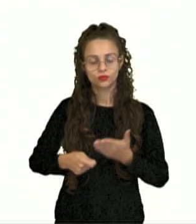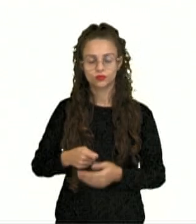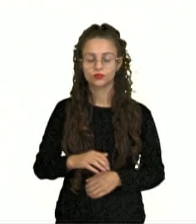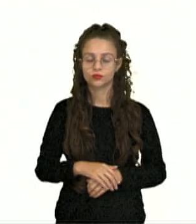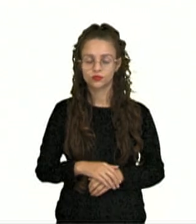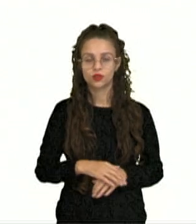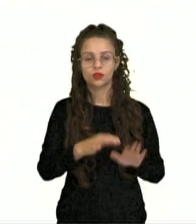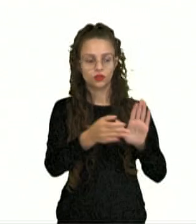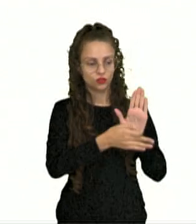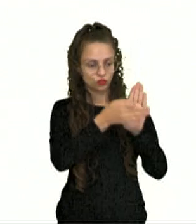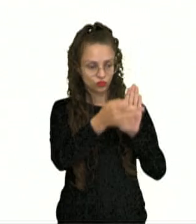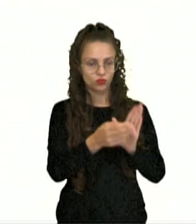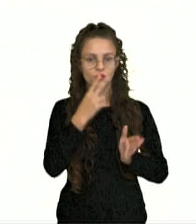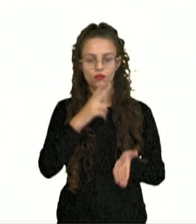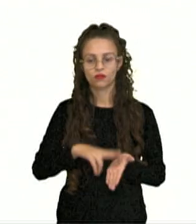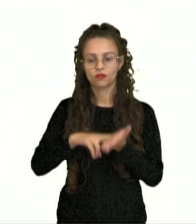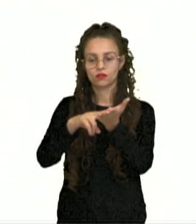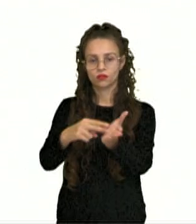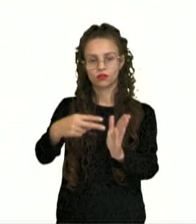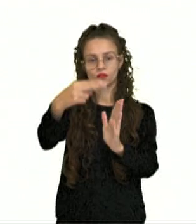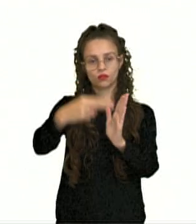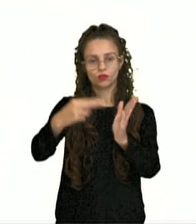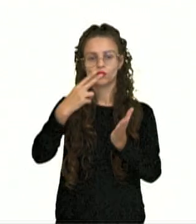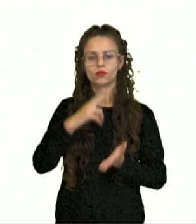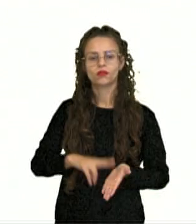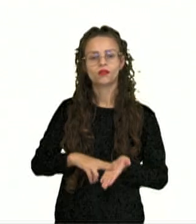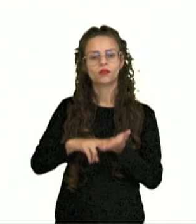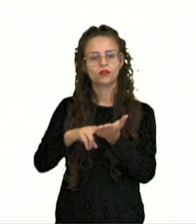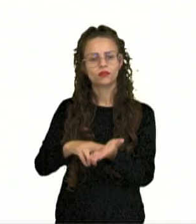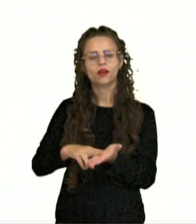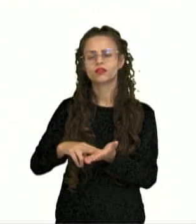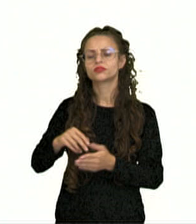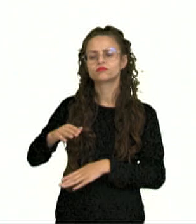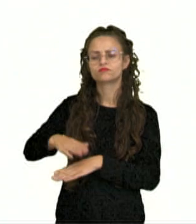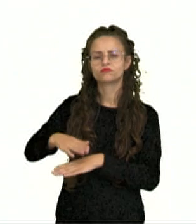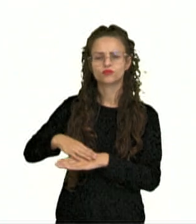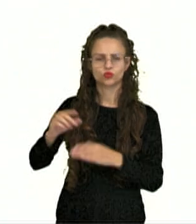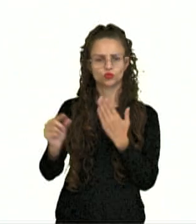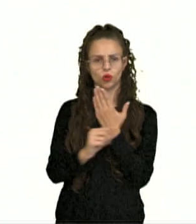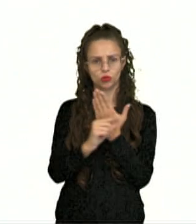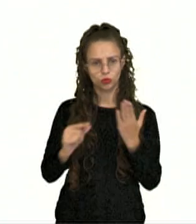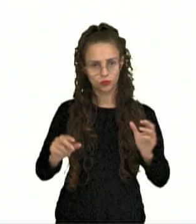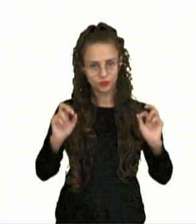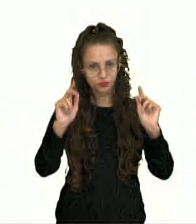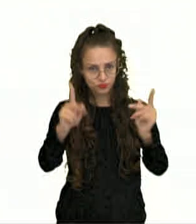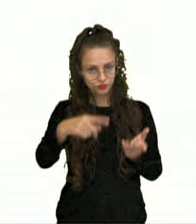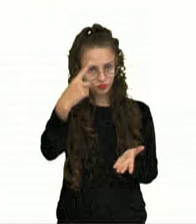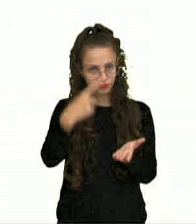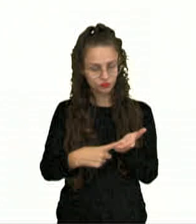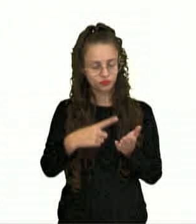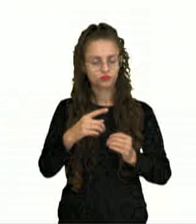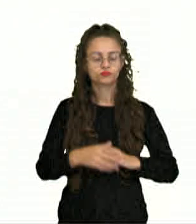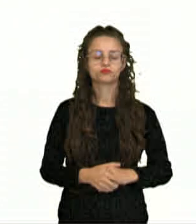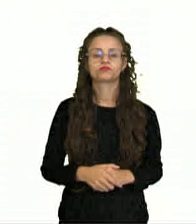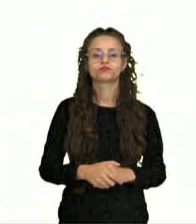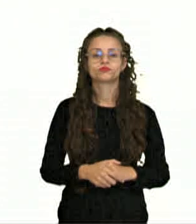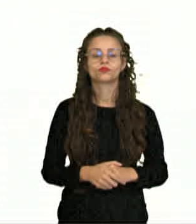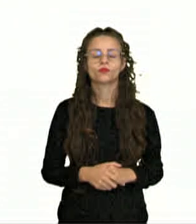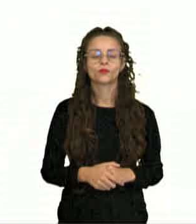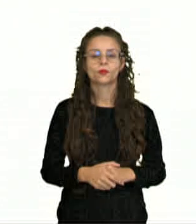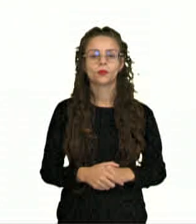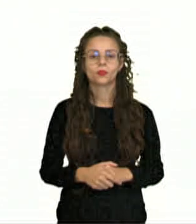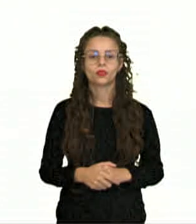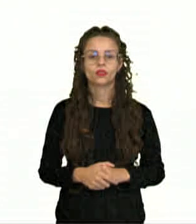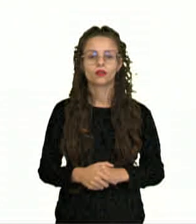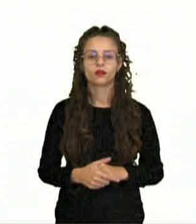ao leitor e carta do editor. 3 nomes para editorial, combinado? O